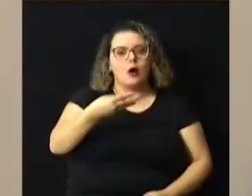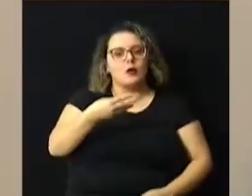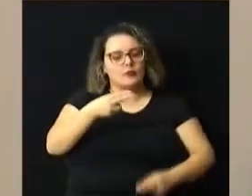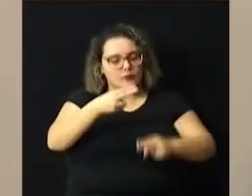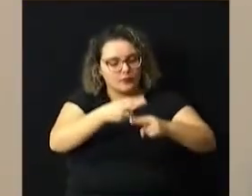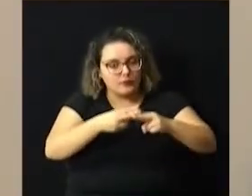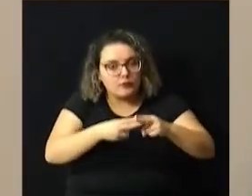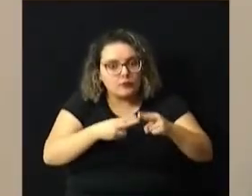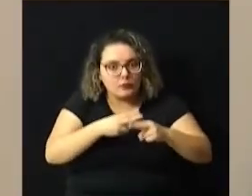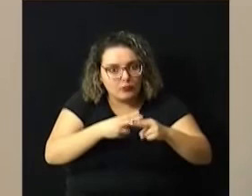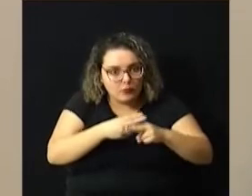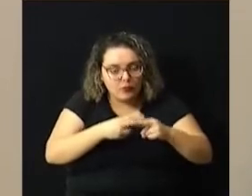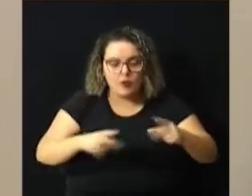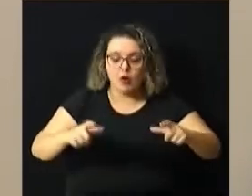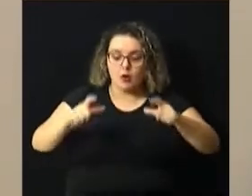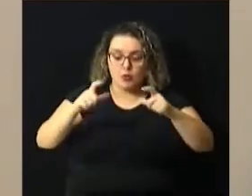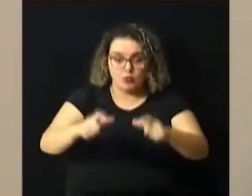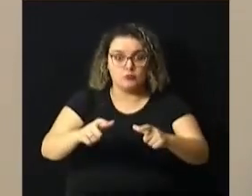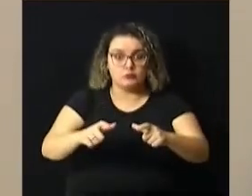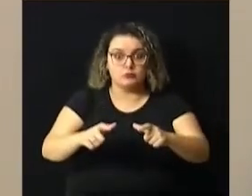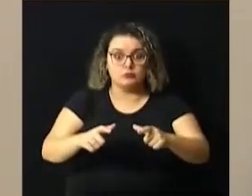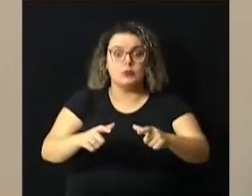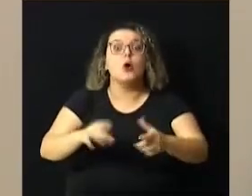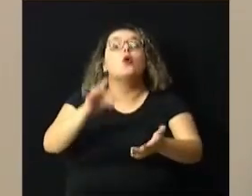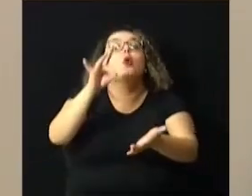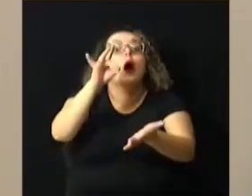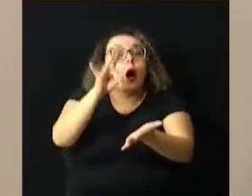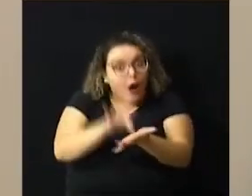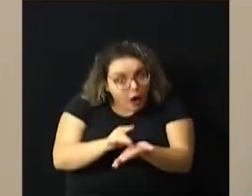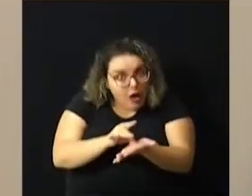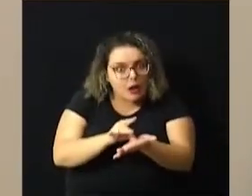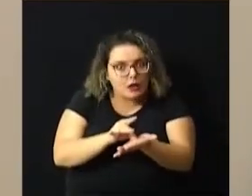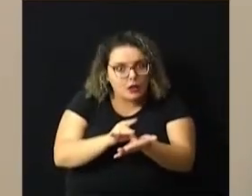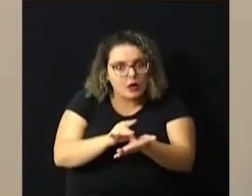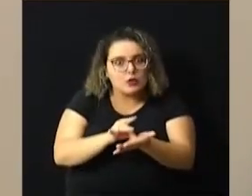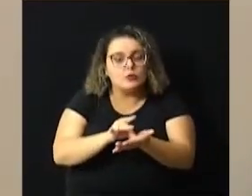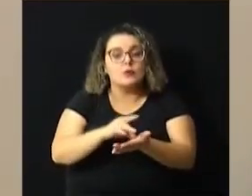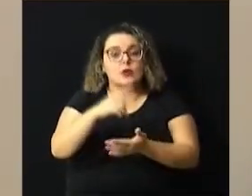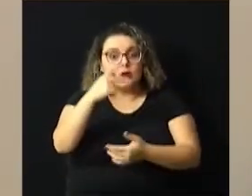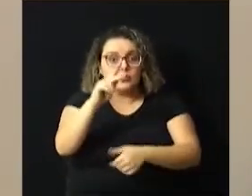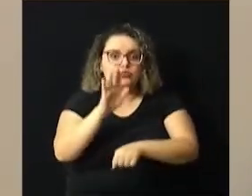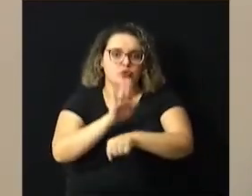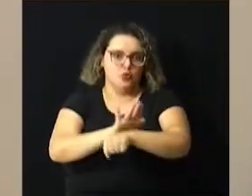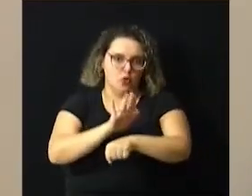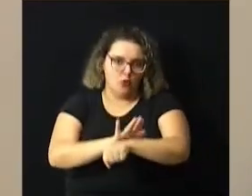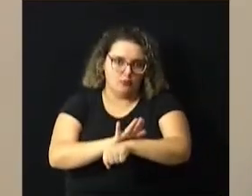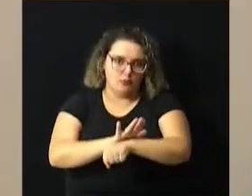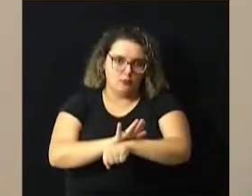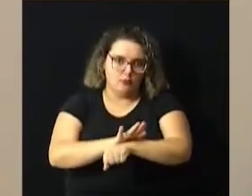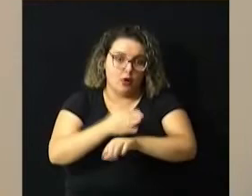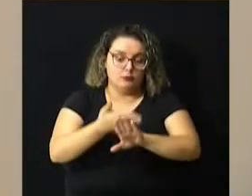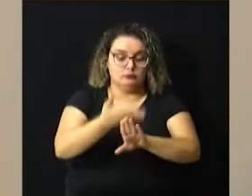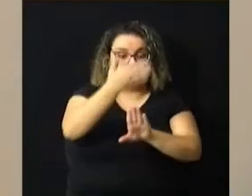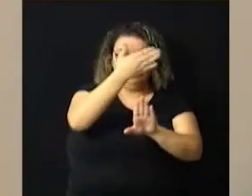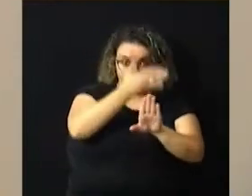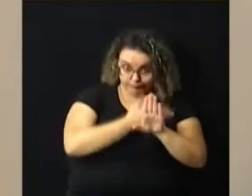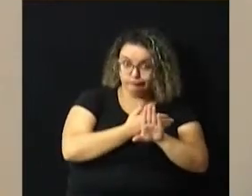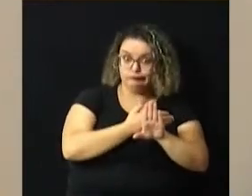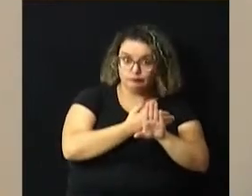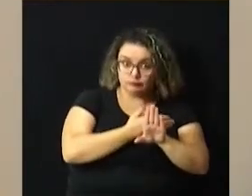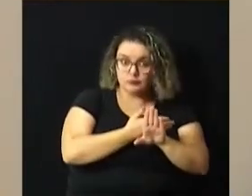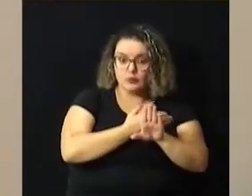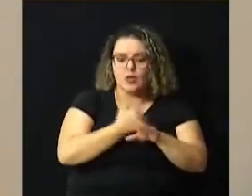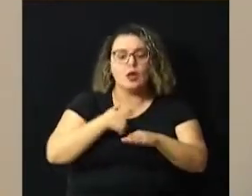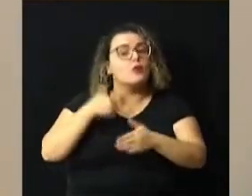o prato. Eu vou trabalhar com você com a realidade do seu dia a dia. Entendi. E por trás disso, eu vou